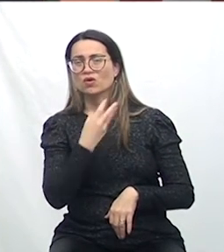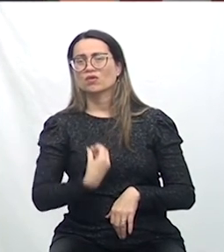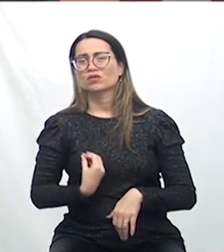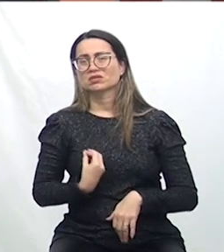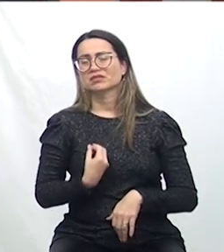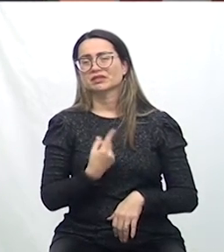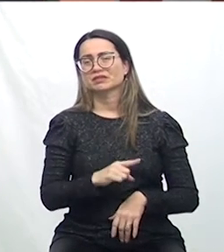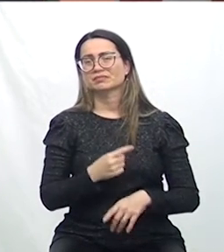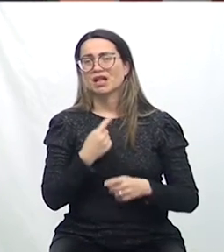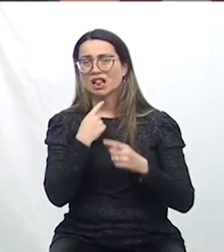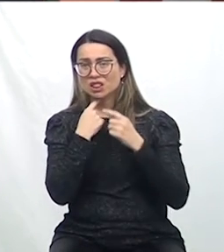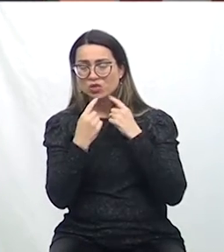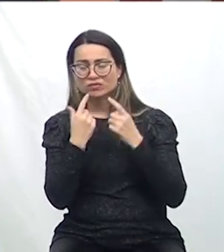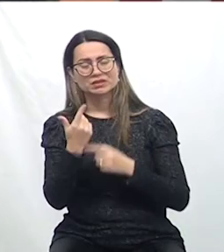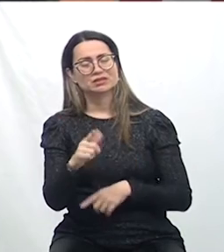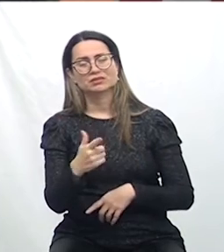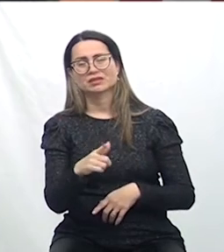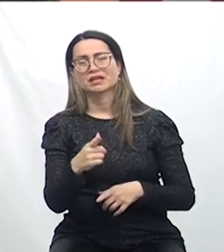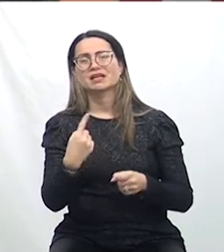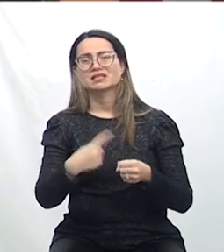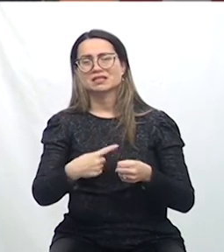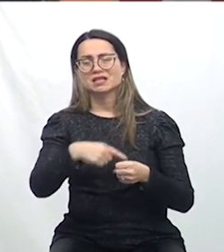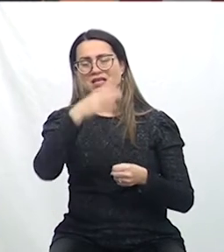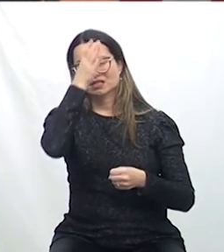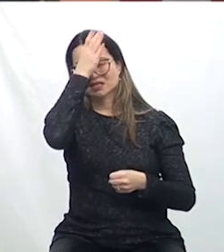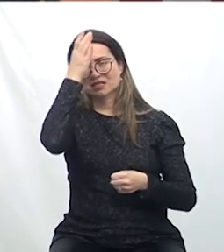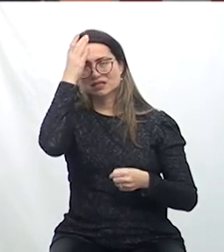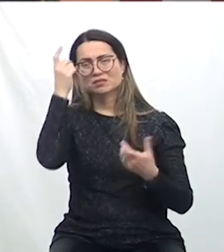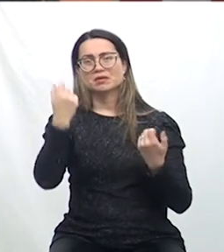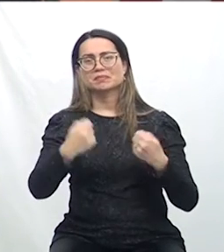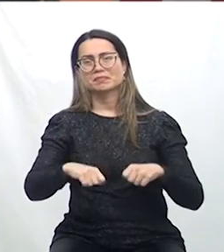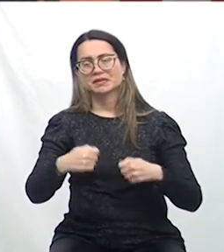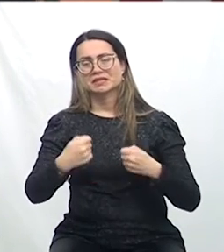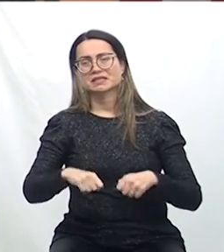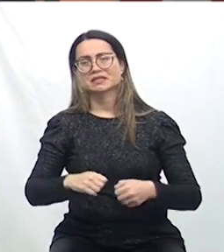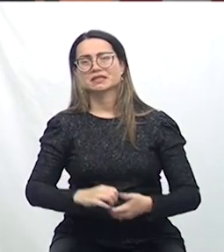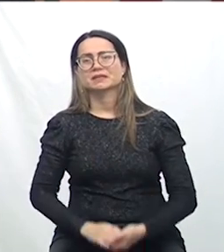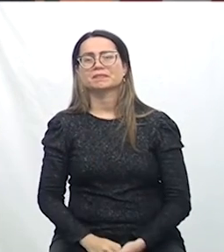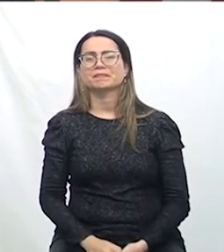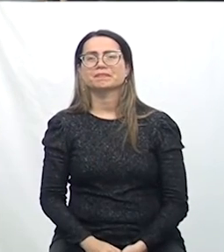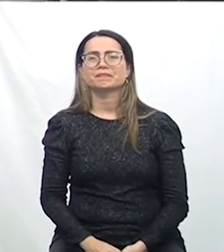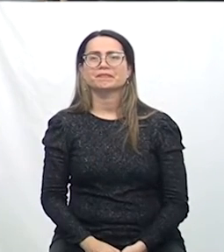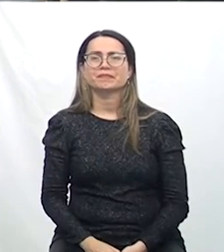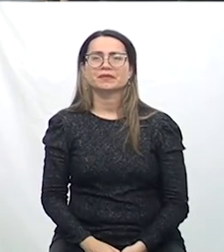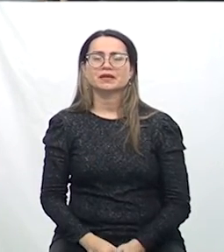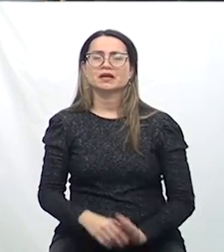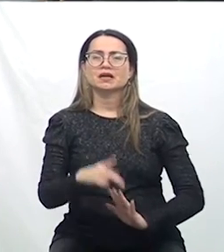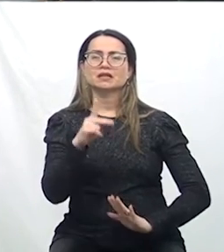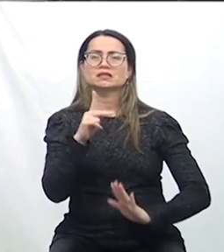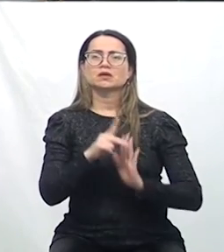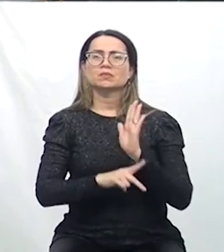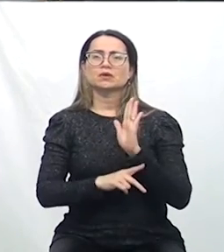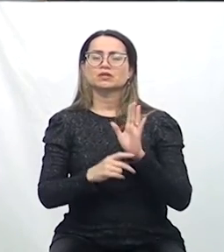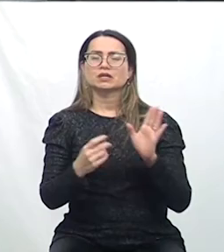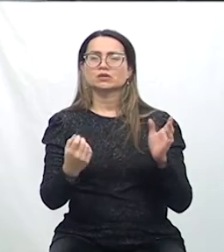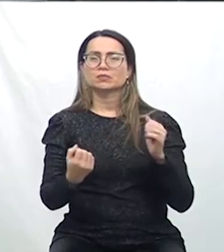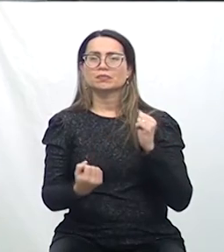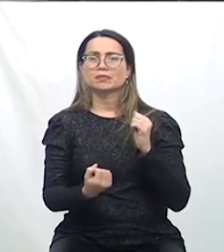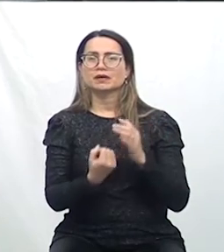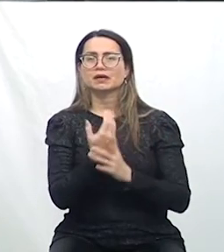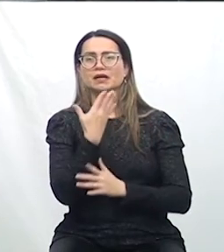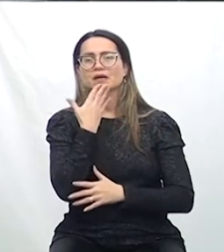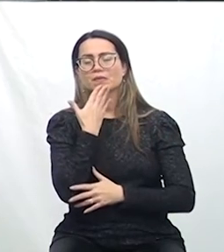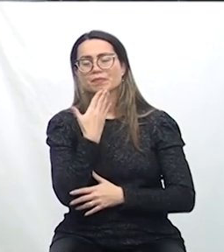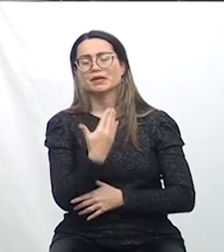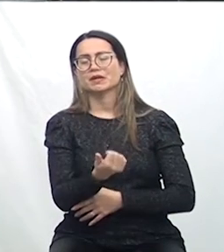cidade precisa. Essa é uma construção, pode ser da parte do vereador. Esse é um projeto para construir o melhor por